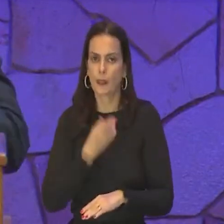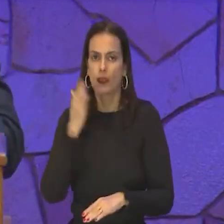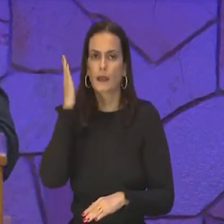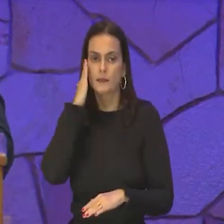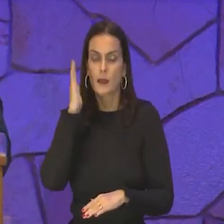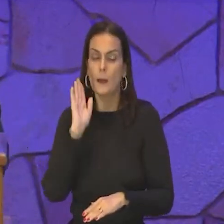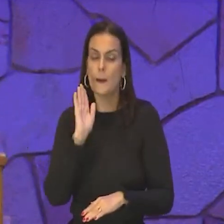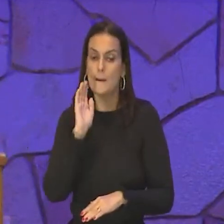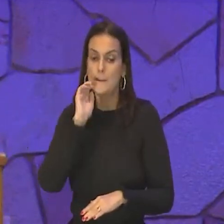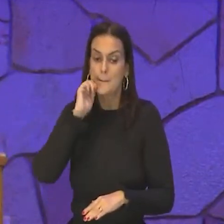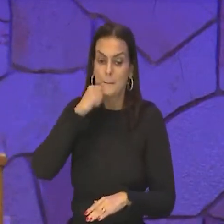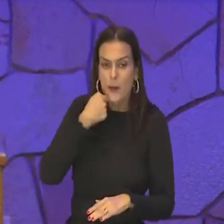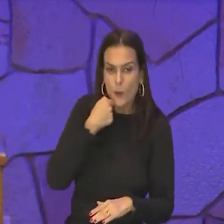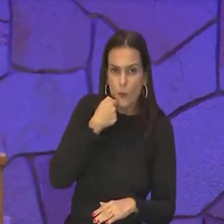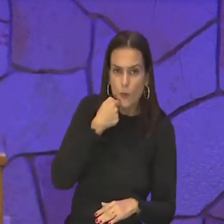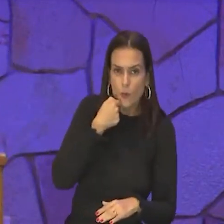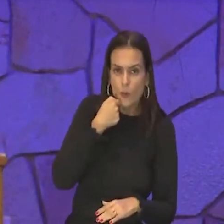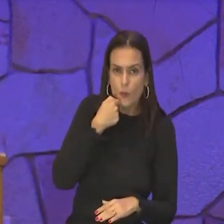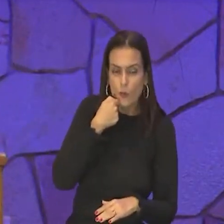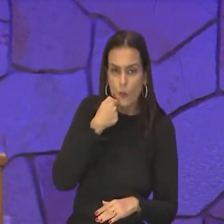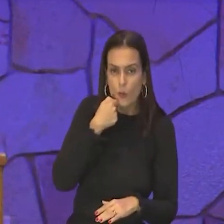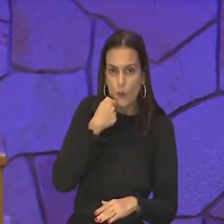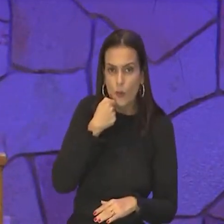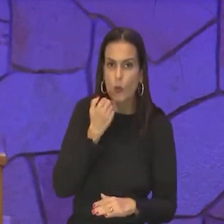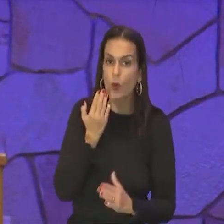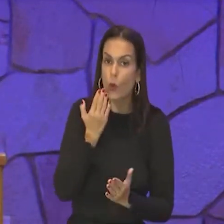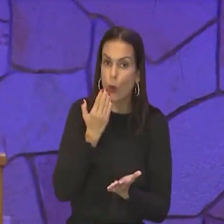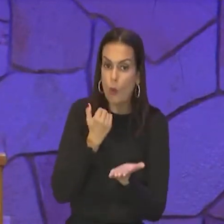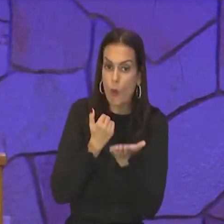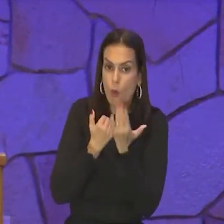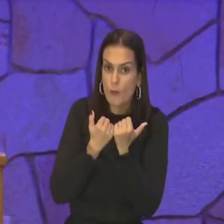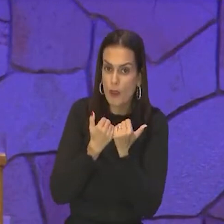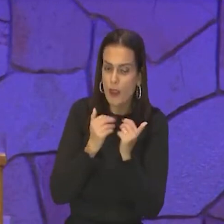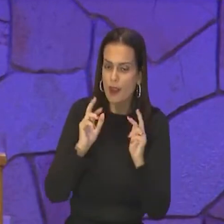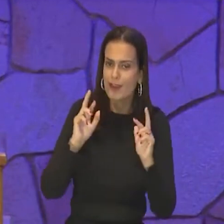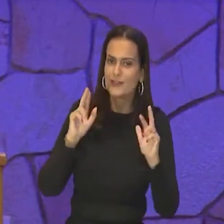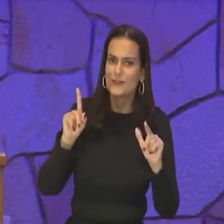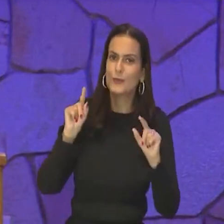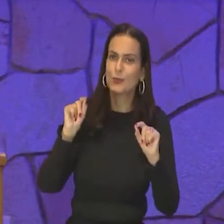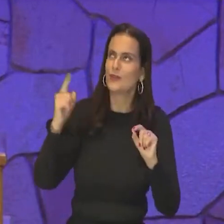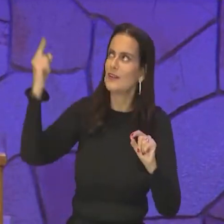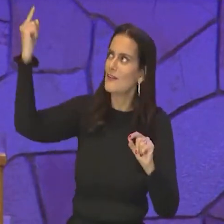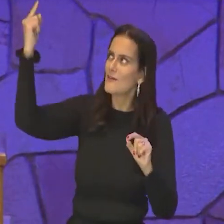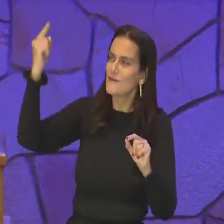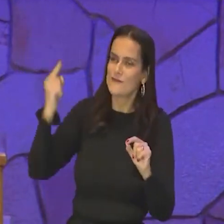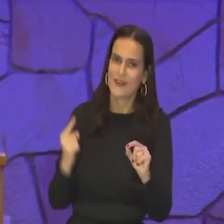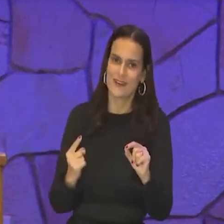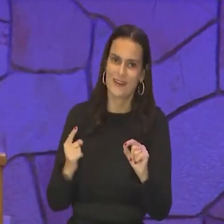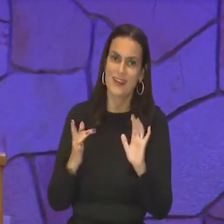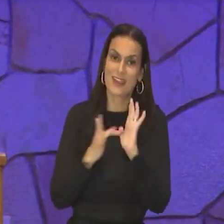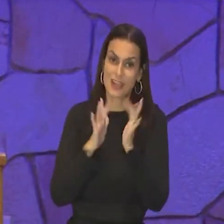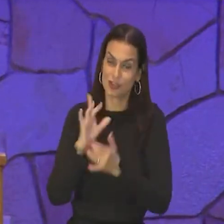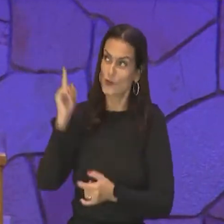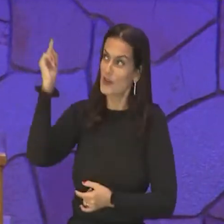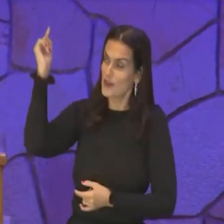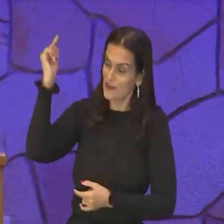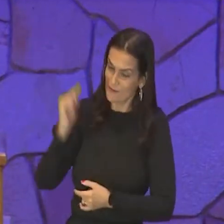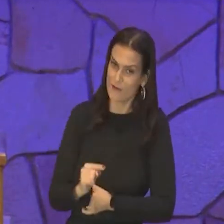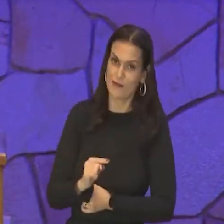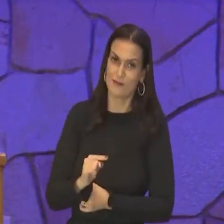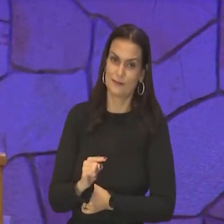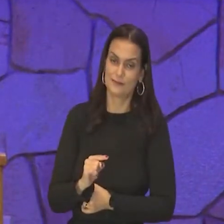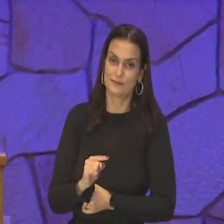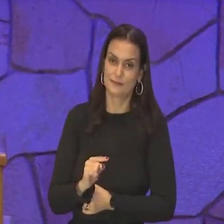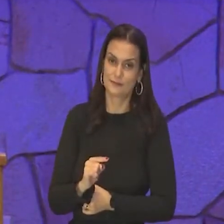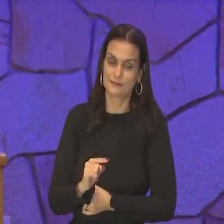nos alimenta verdadeiramente é o pão que desce do céu, que é o próprio Cristo. E esse Cristo,